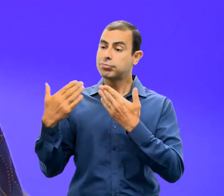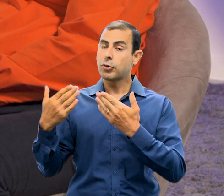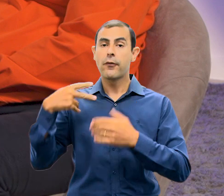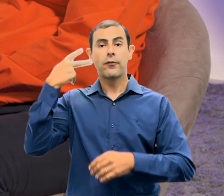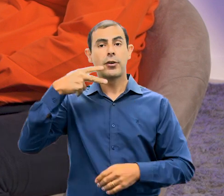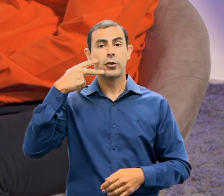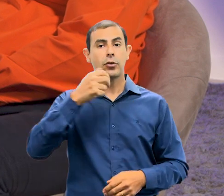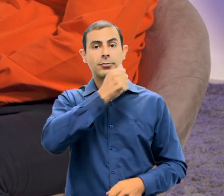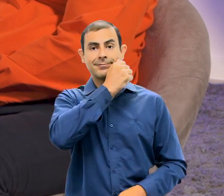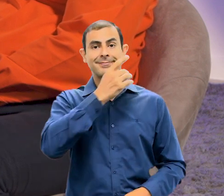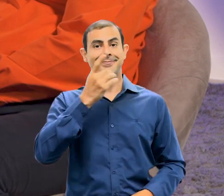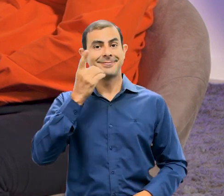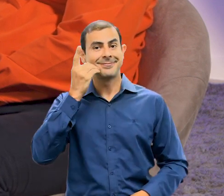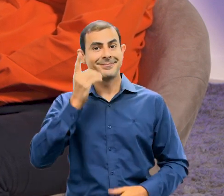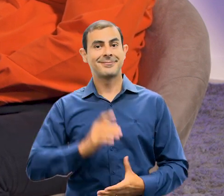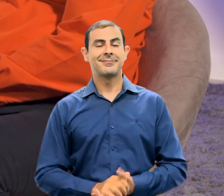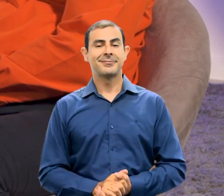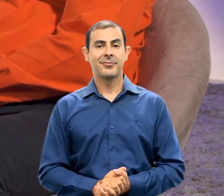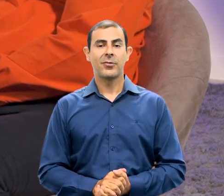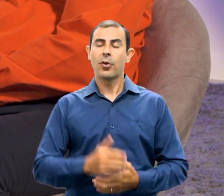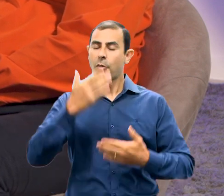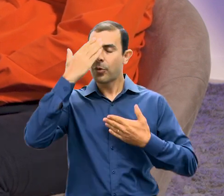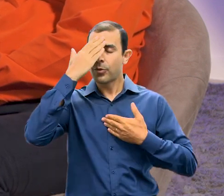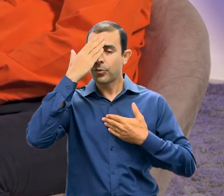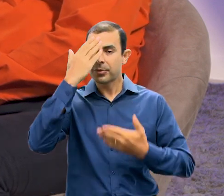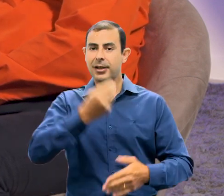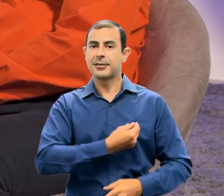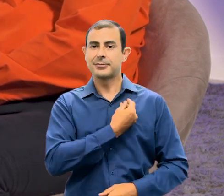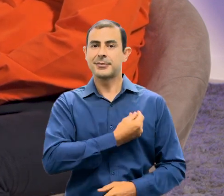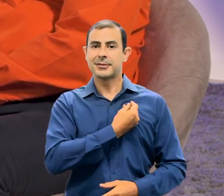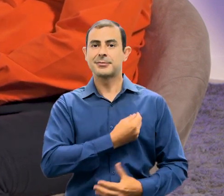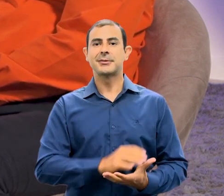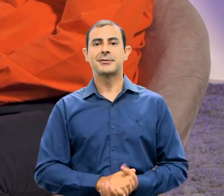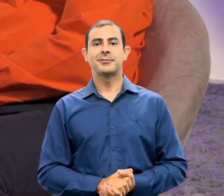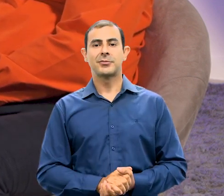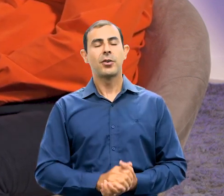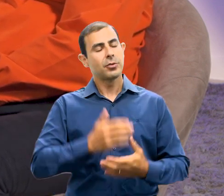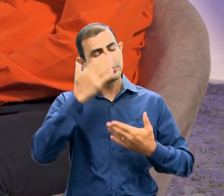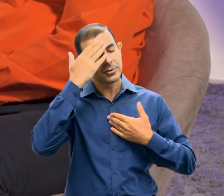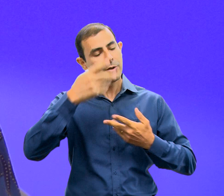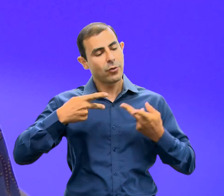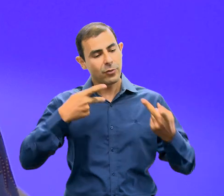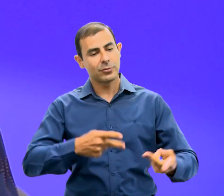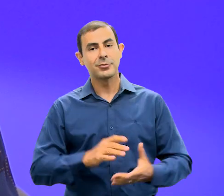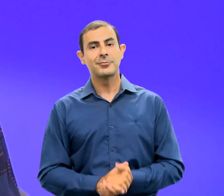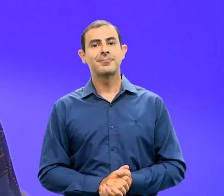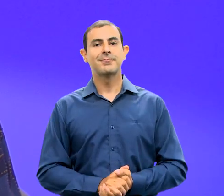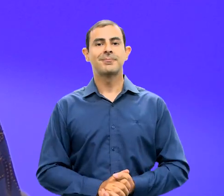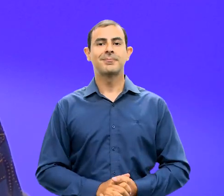André Luiz. Muito obrigada pela participação, vereador. Maria, muito obrigado pelo convite e vamos lá.